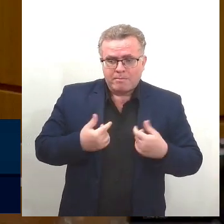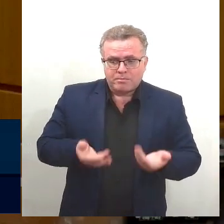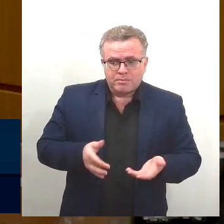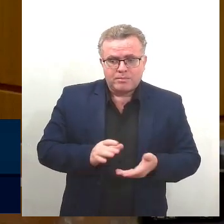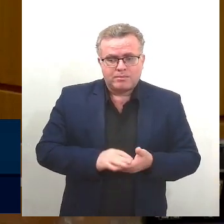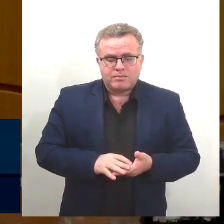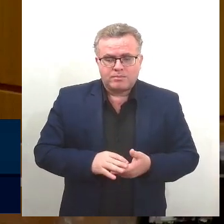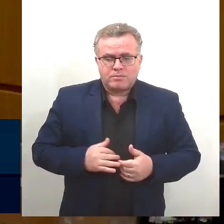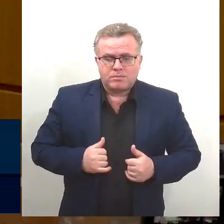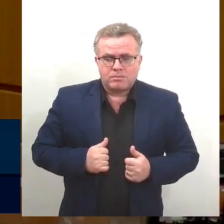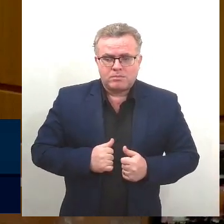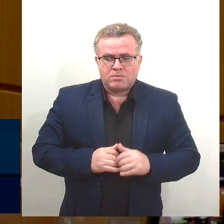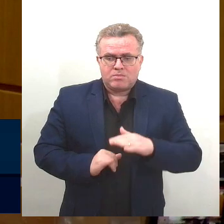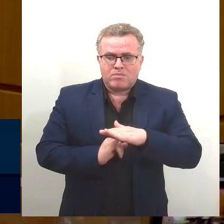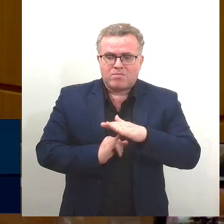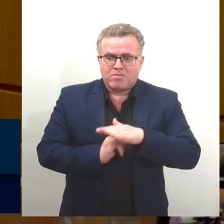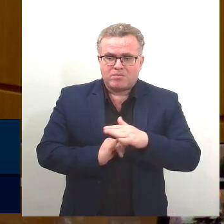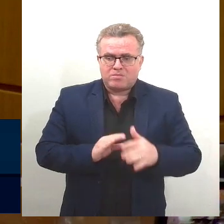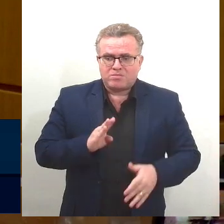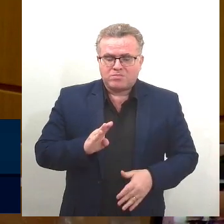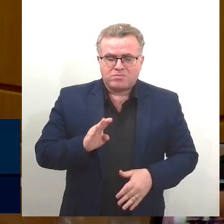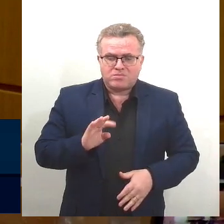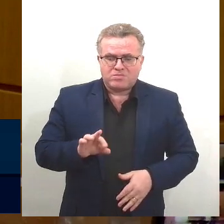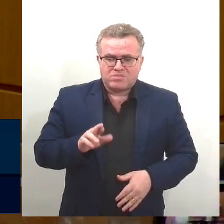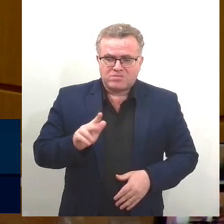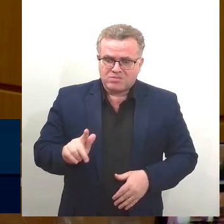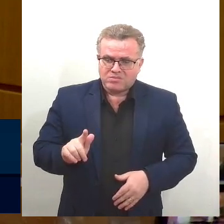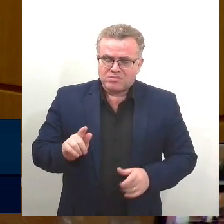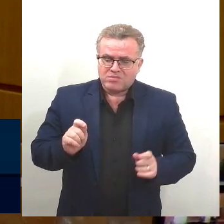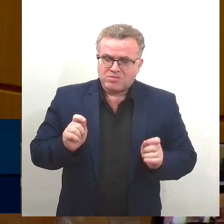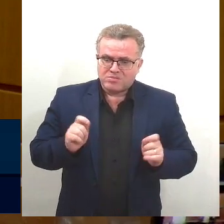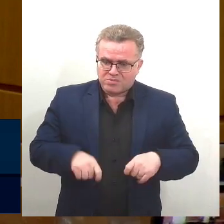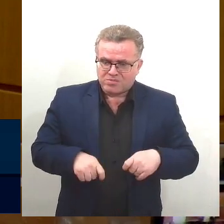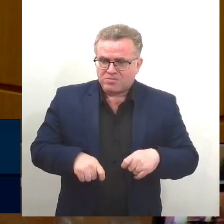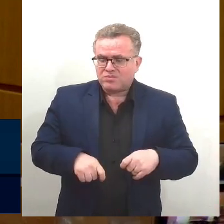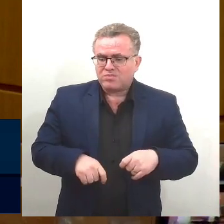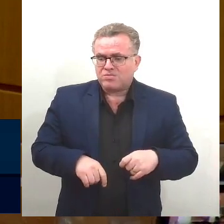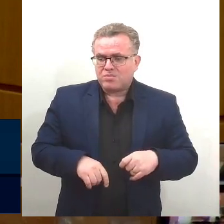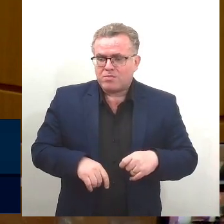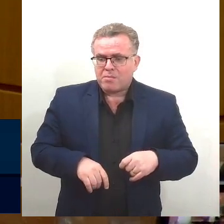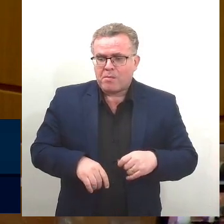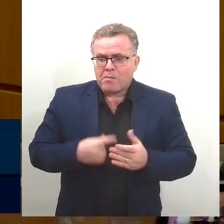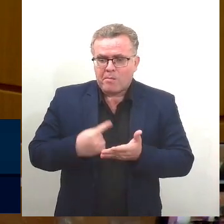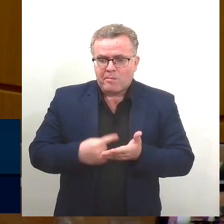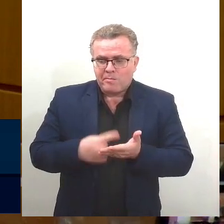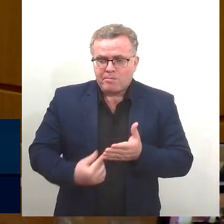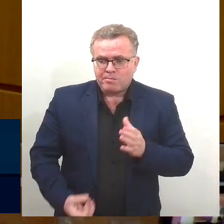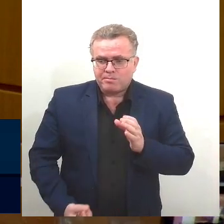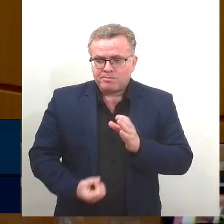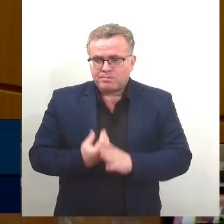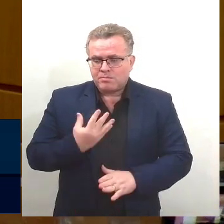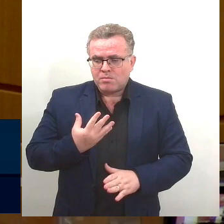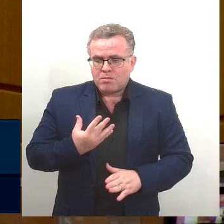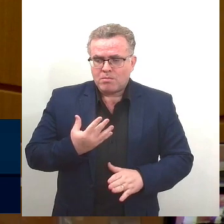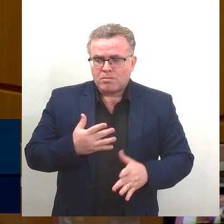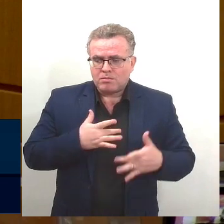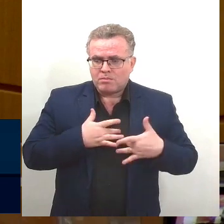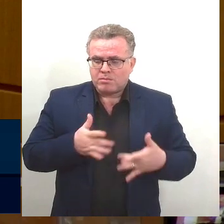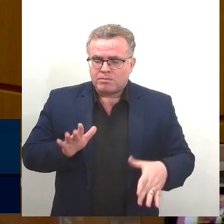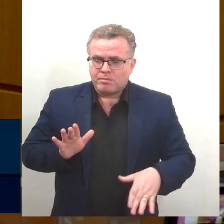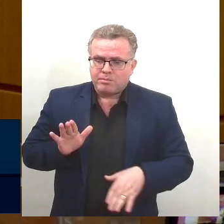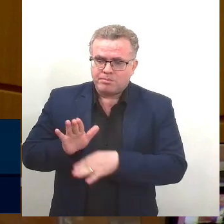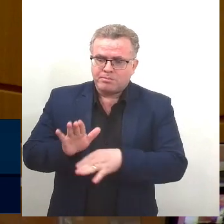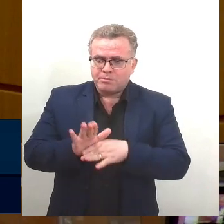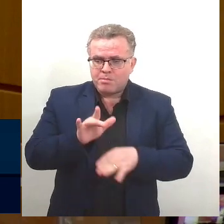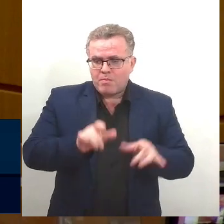ele criou uma forma de estar sempre fazendo bem para alguém. E a cada